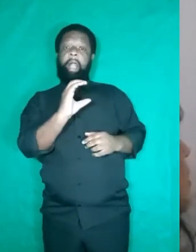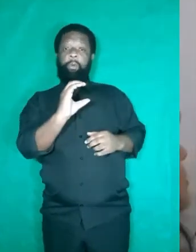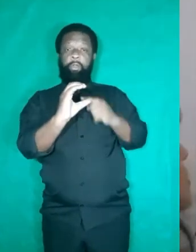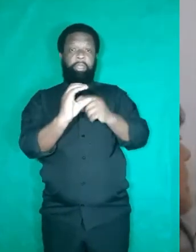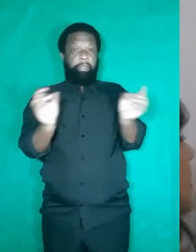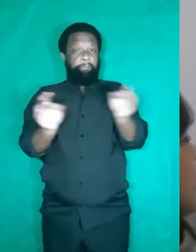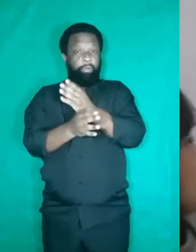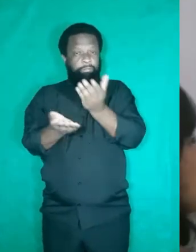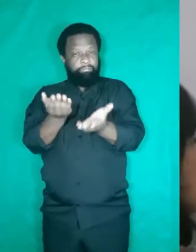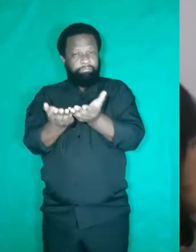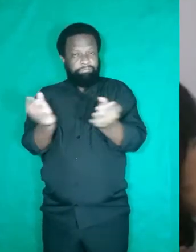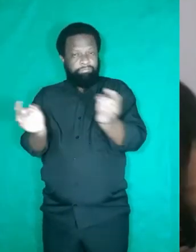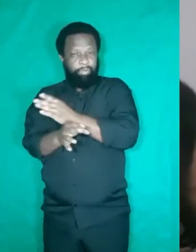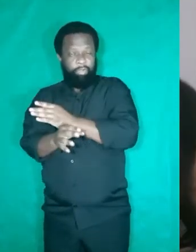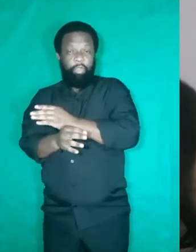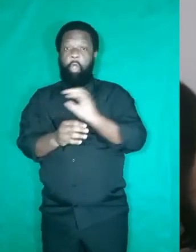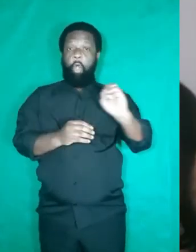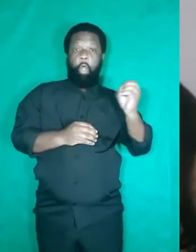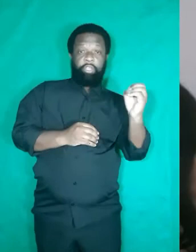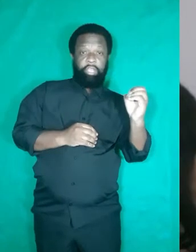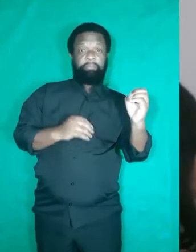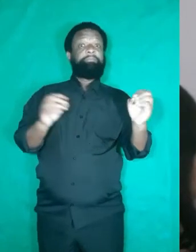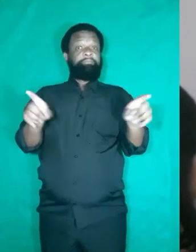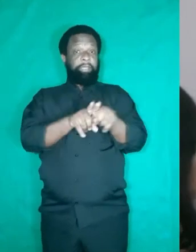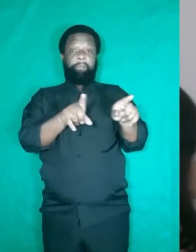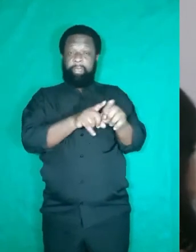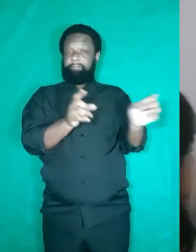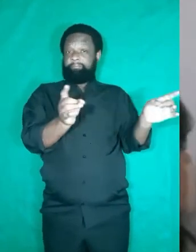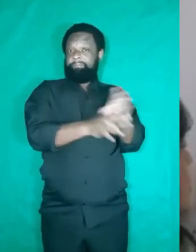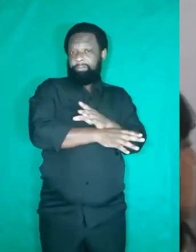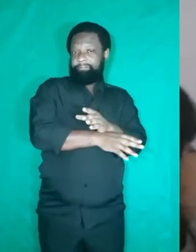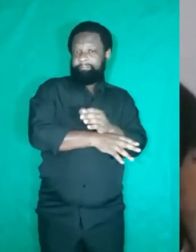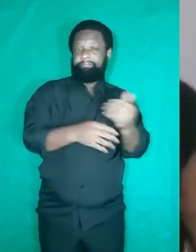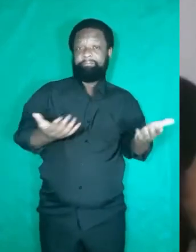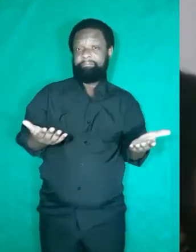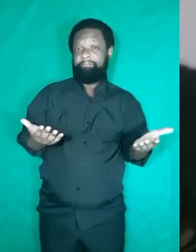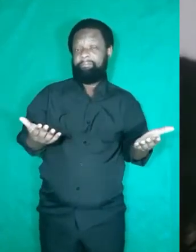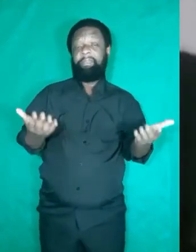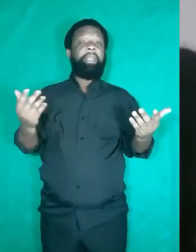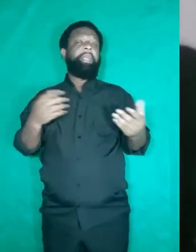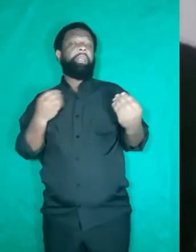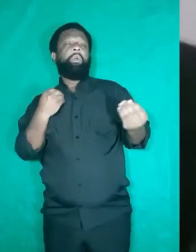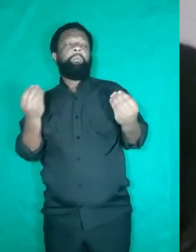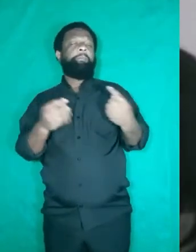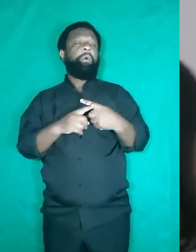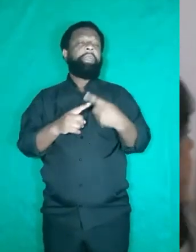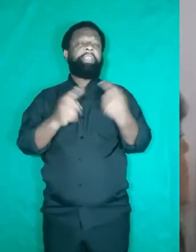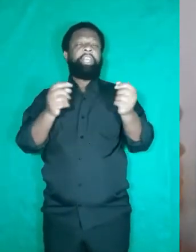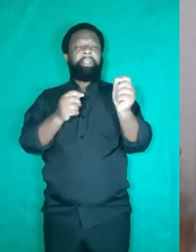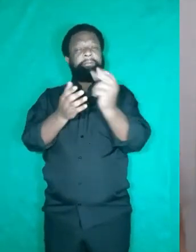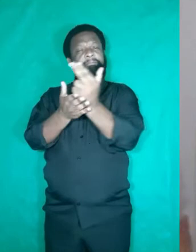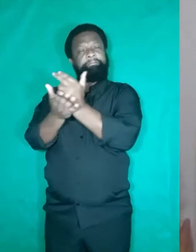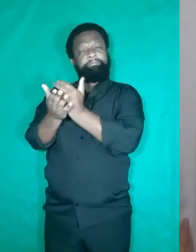o carbono se estabiliza e os oxigênios também. Tudo bem? Então, por que eu